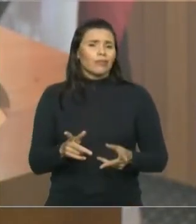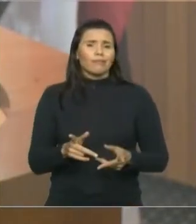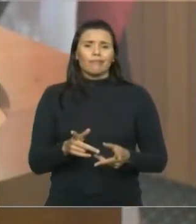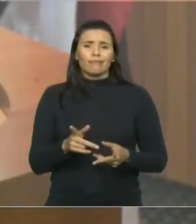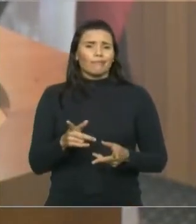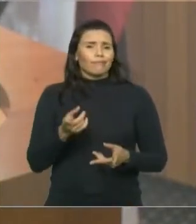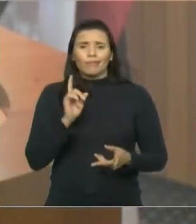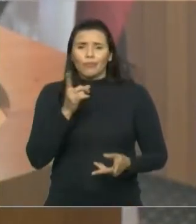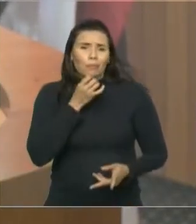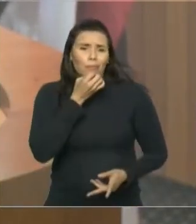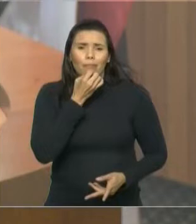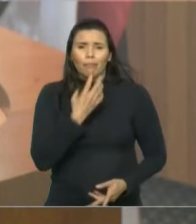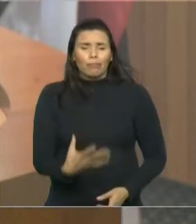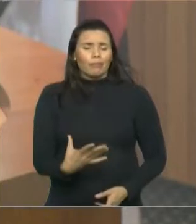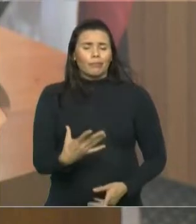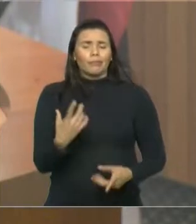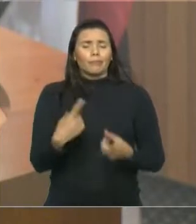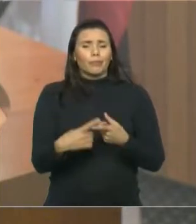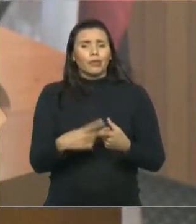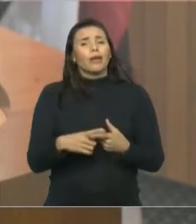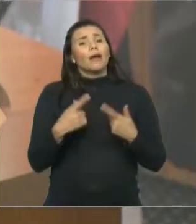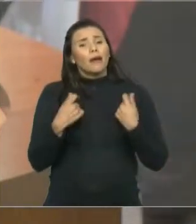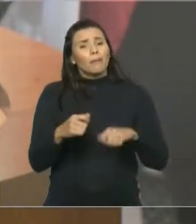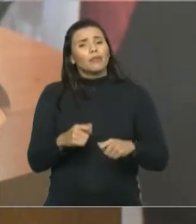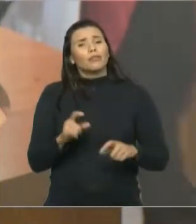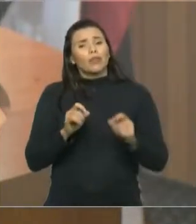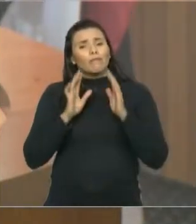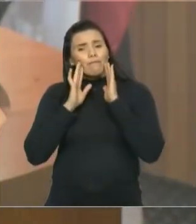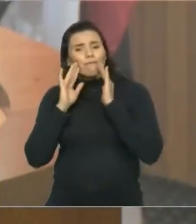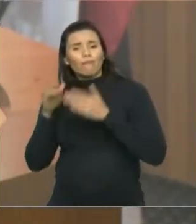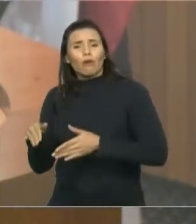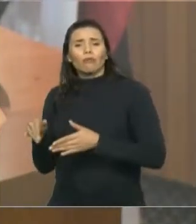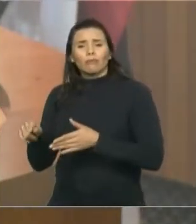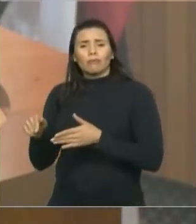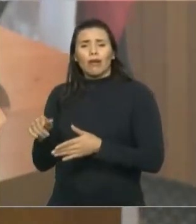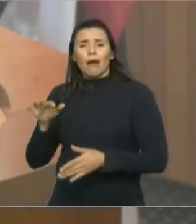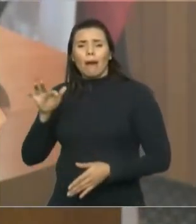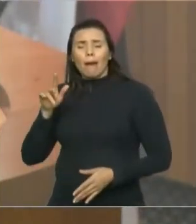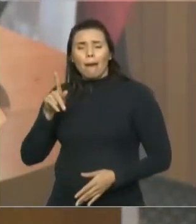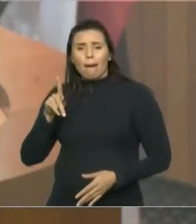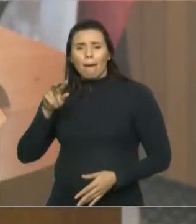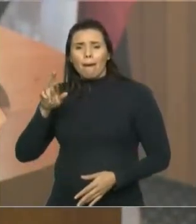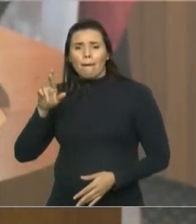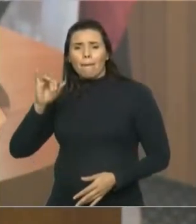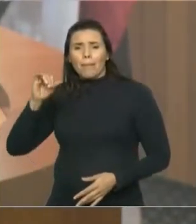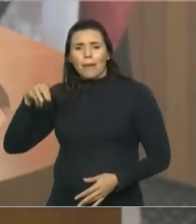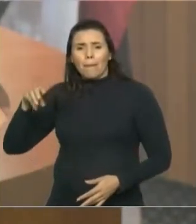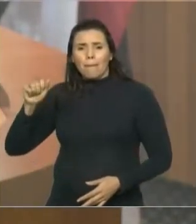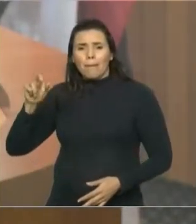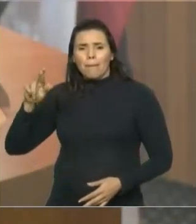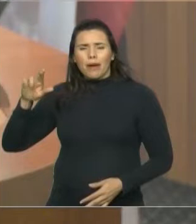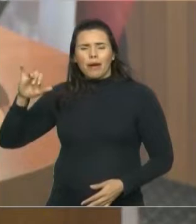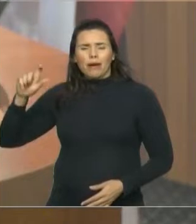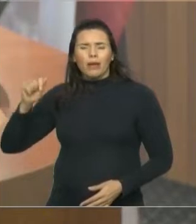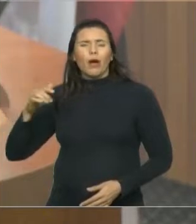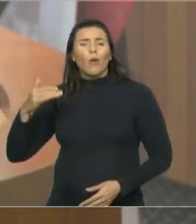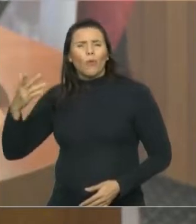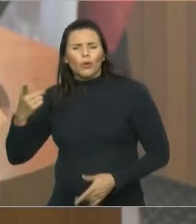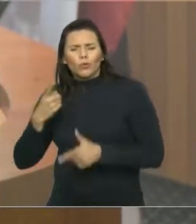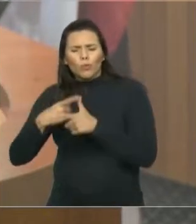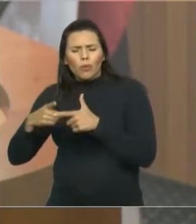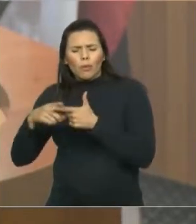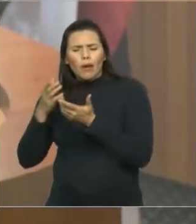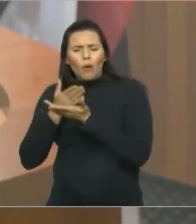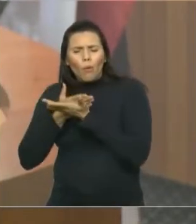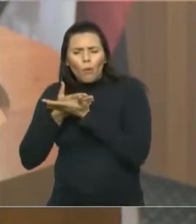tentar passar até essa linha de cuidado a partir da nossa atenção primária e não apenas